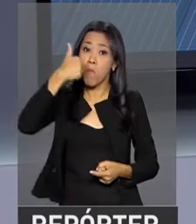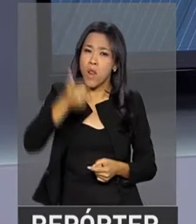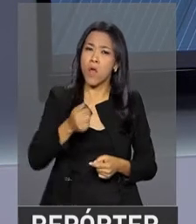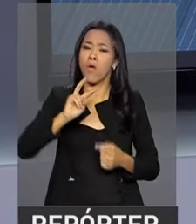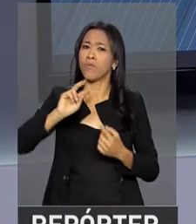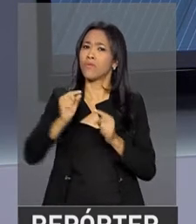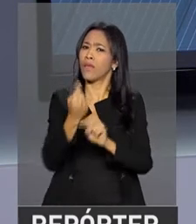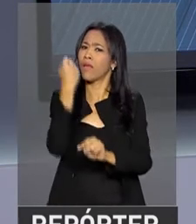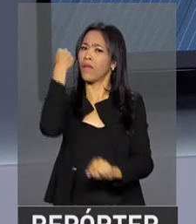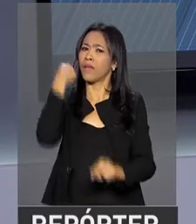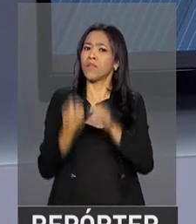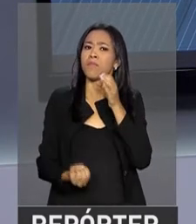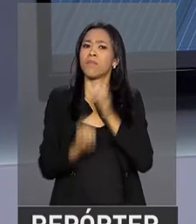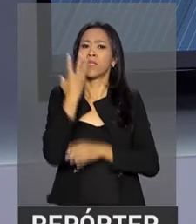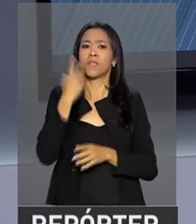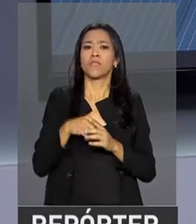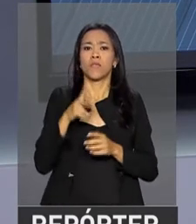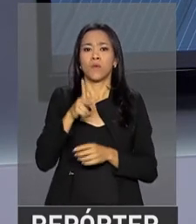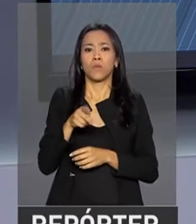implantação do Plano Real em